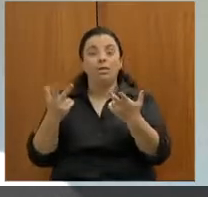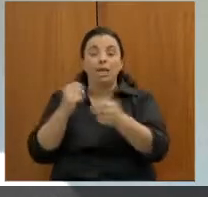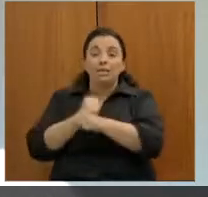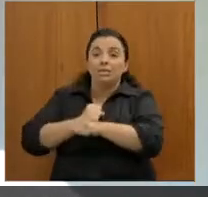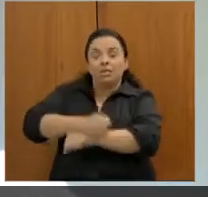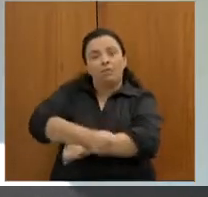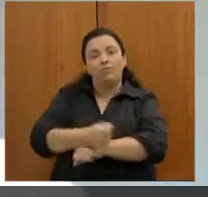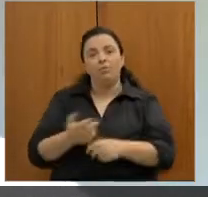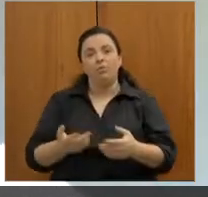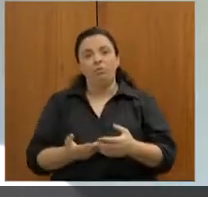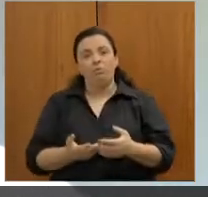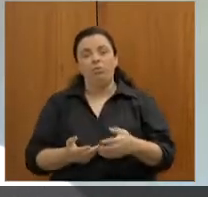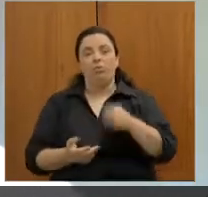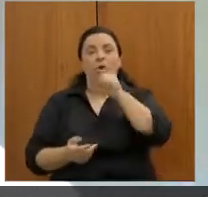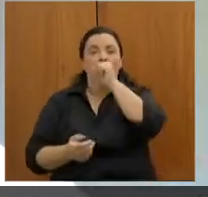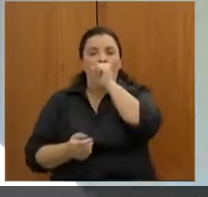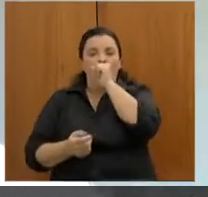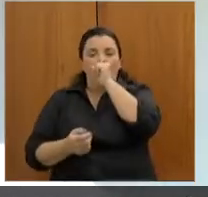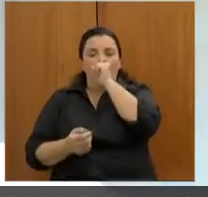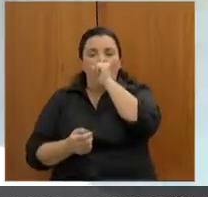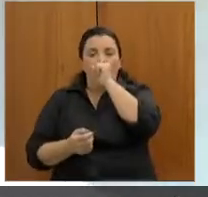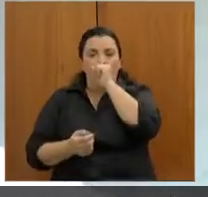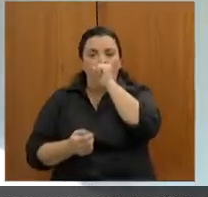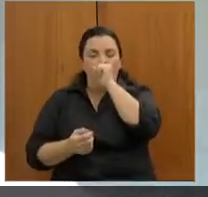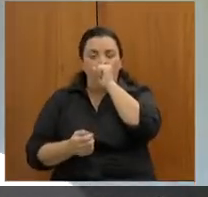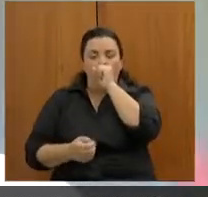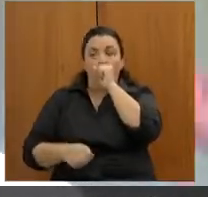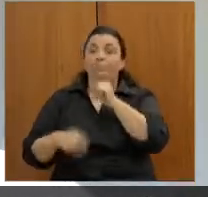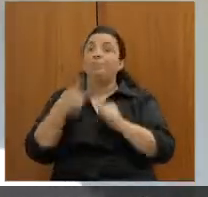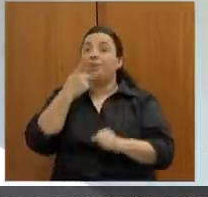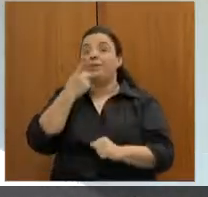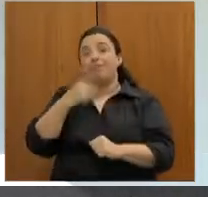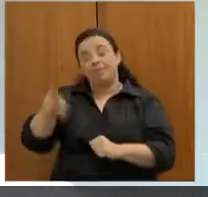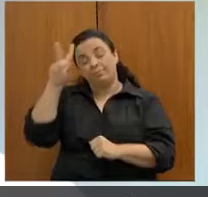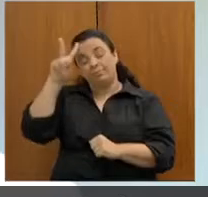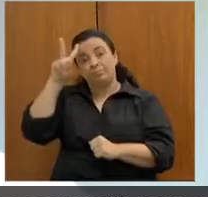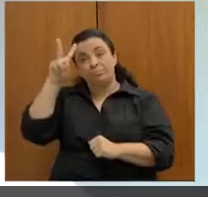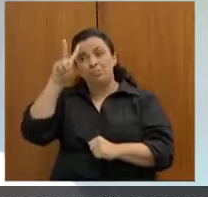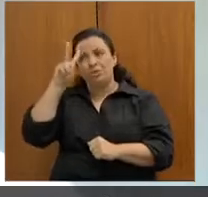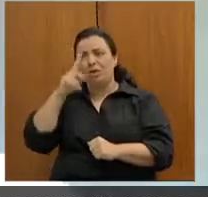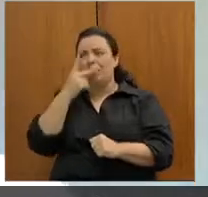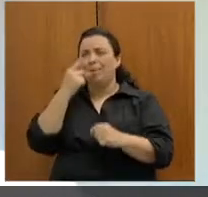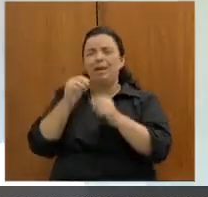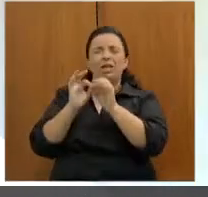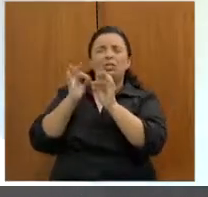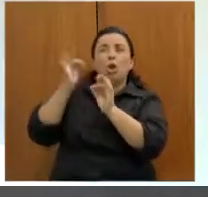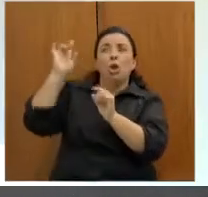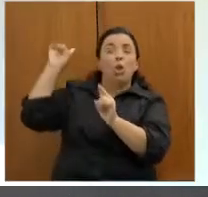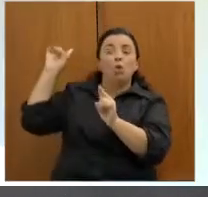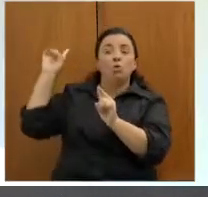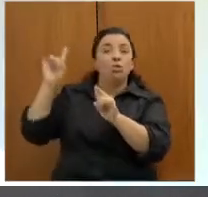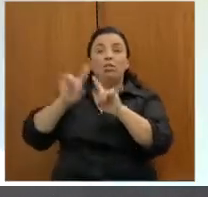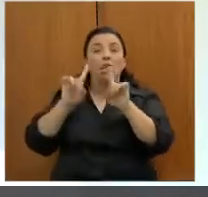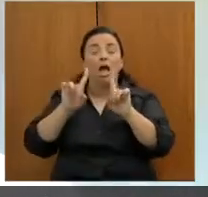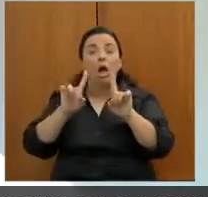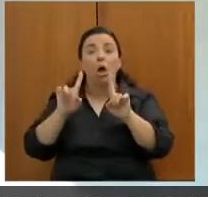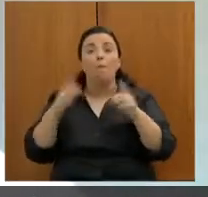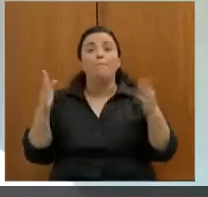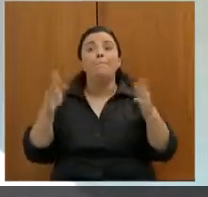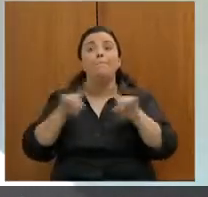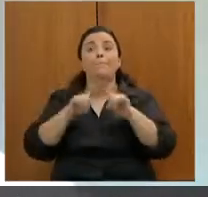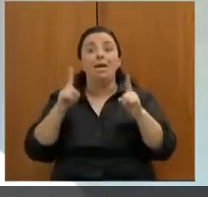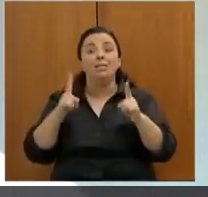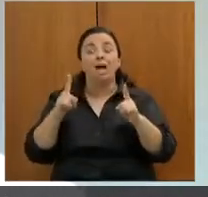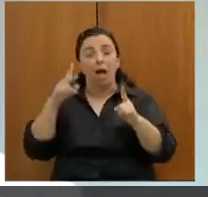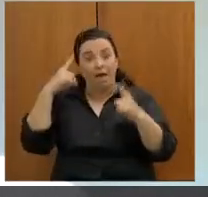história como tivesse muito distante para nós estamos trazendo a sua da Lena porque não teve direito a ter família mas é uma violência que